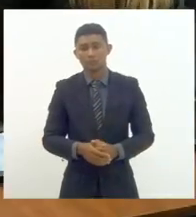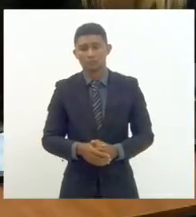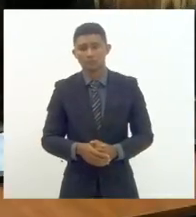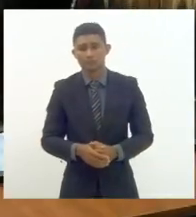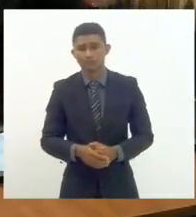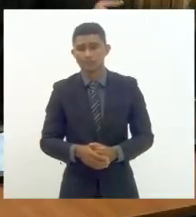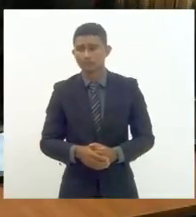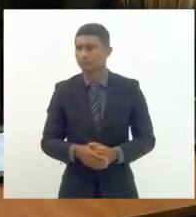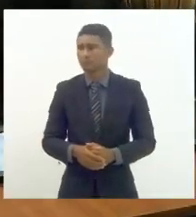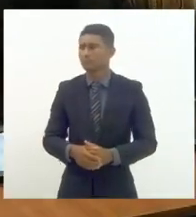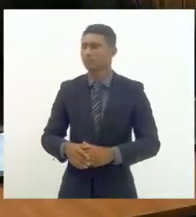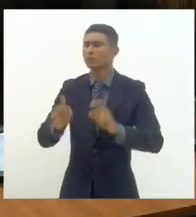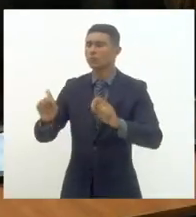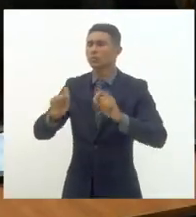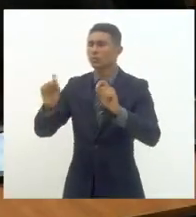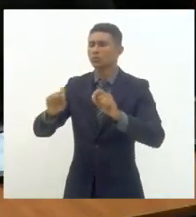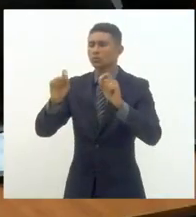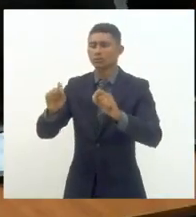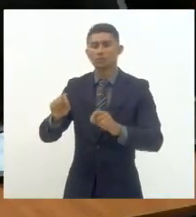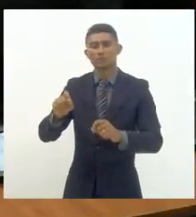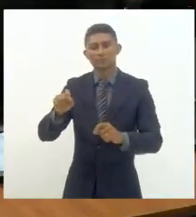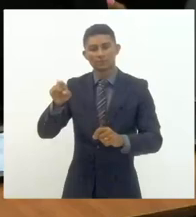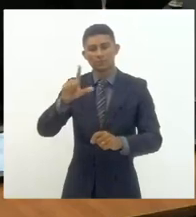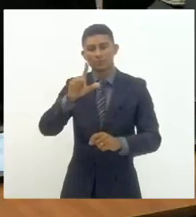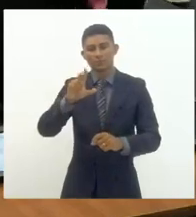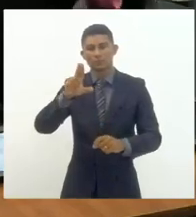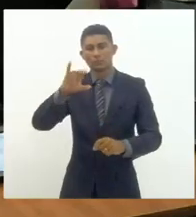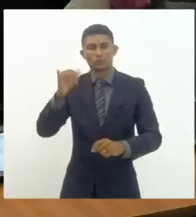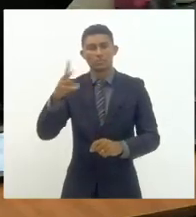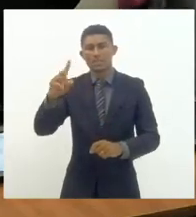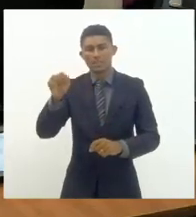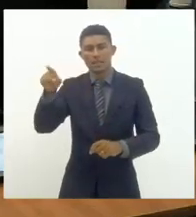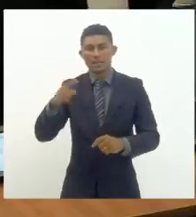Oi, deputada Lucinha. Abstenção da Lucinha.